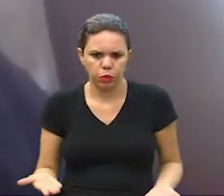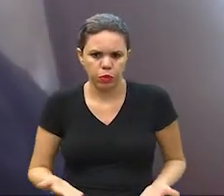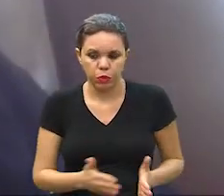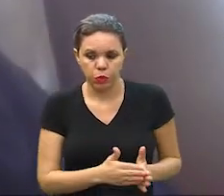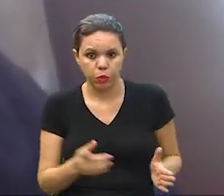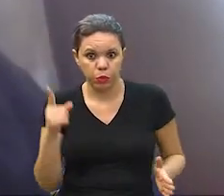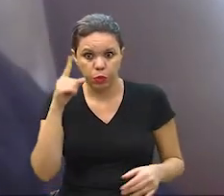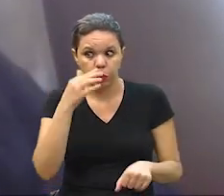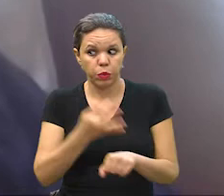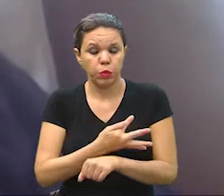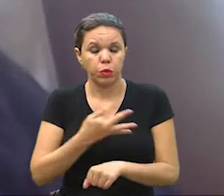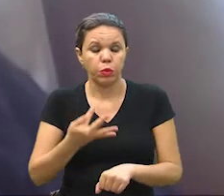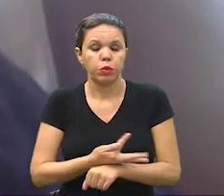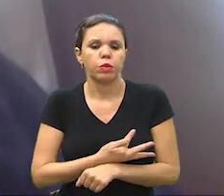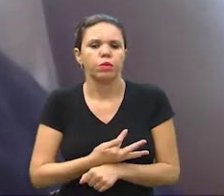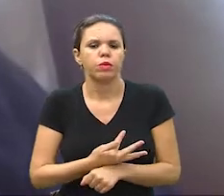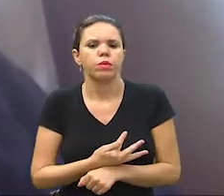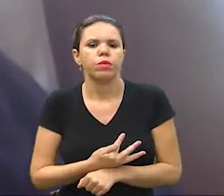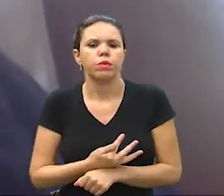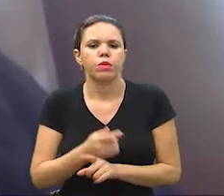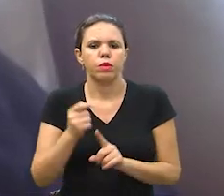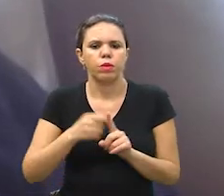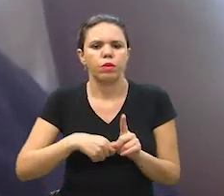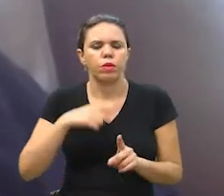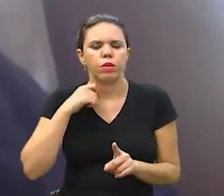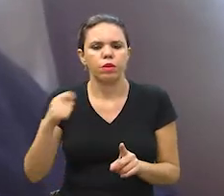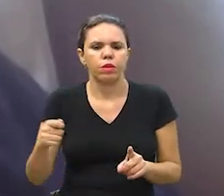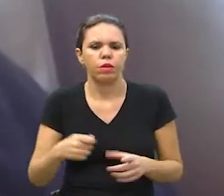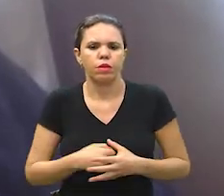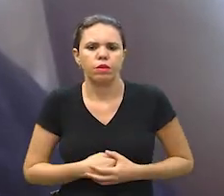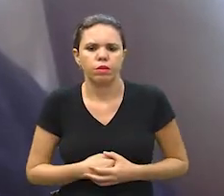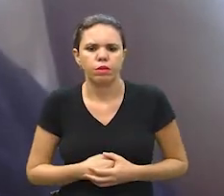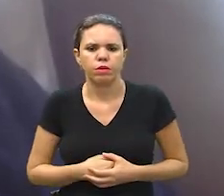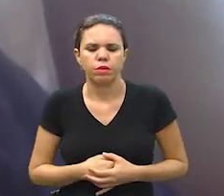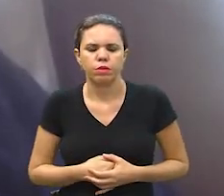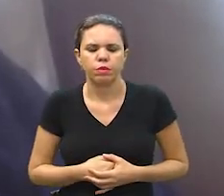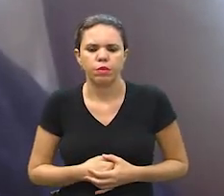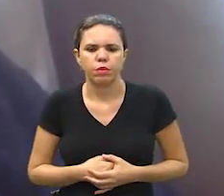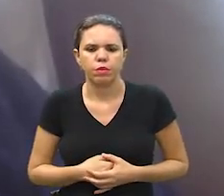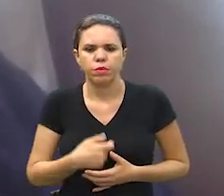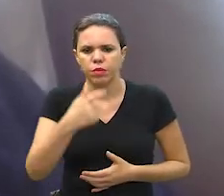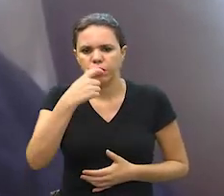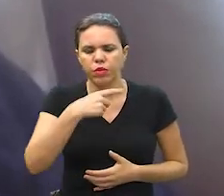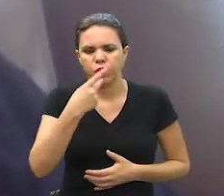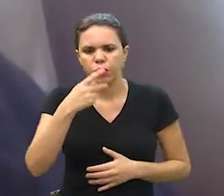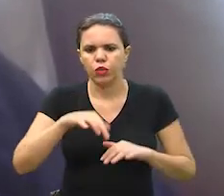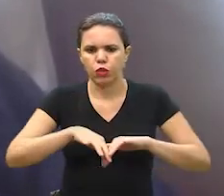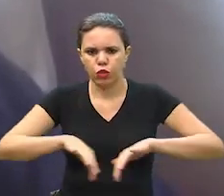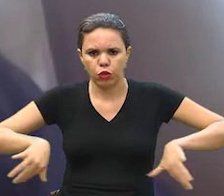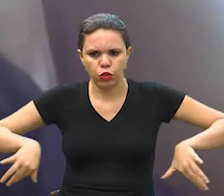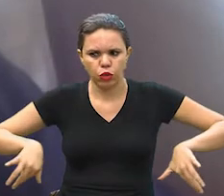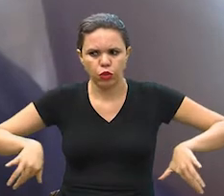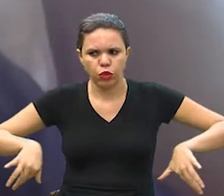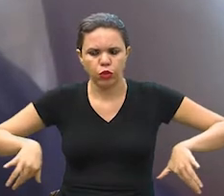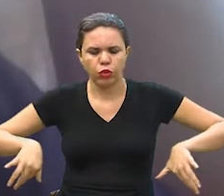agora. E que vai ser o mês de abril. Então, eu dividiria assim, em relação à